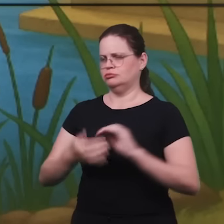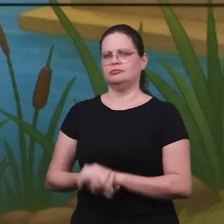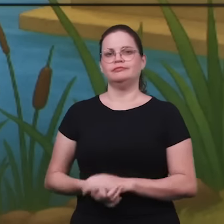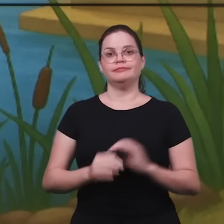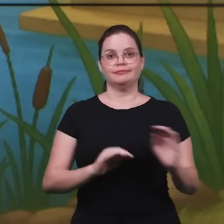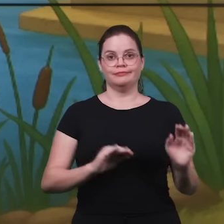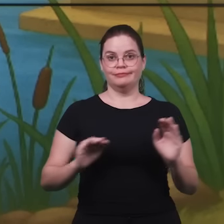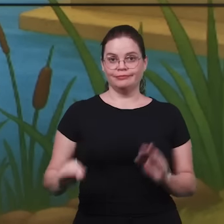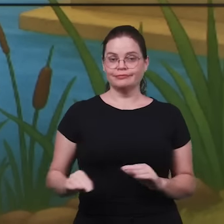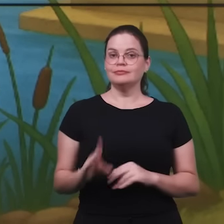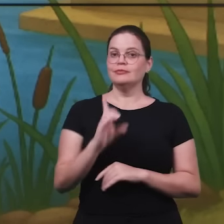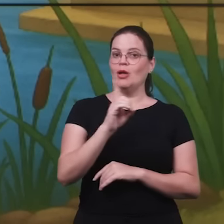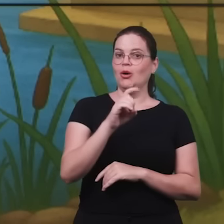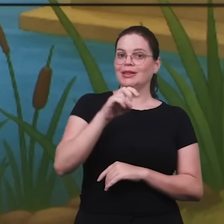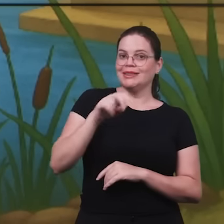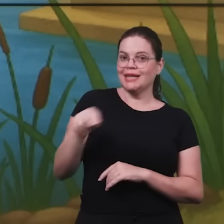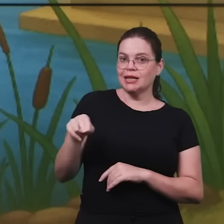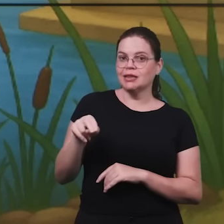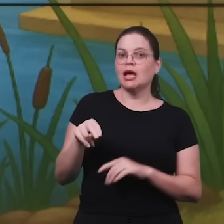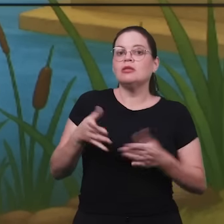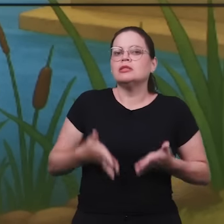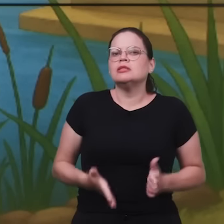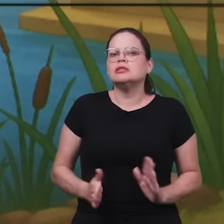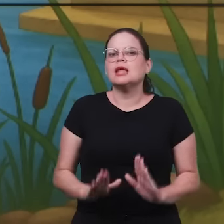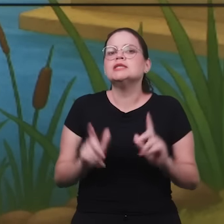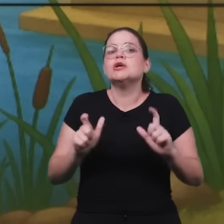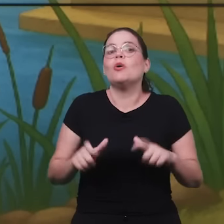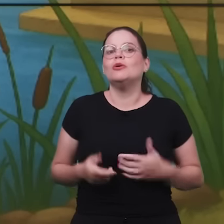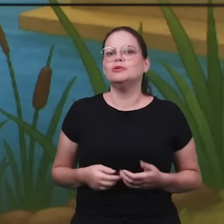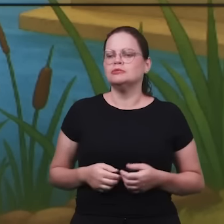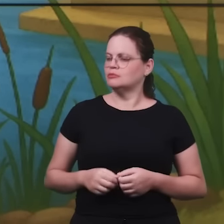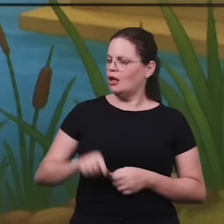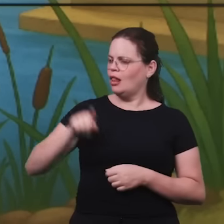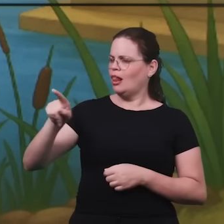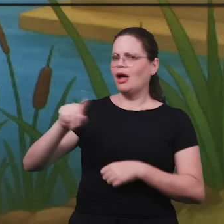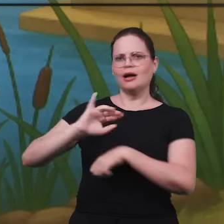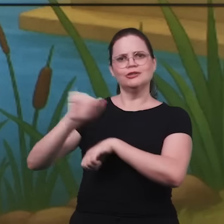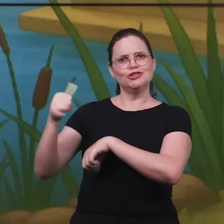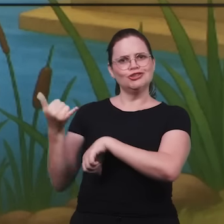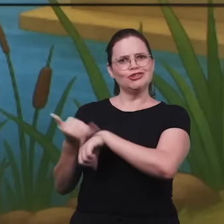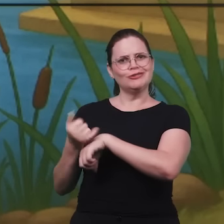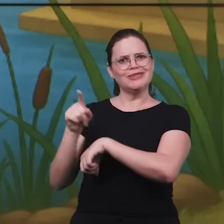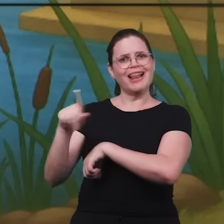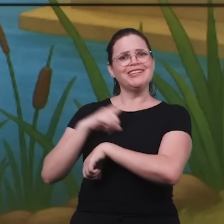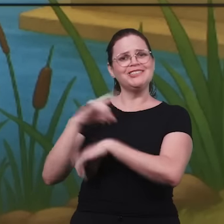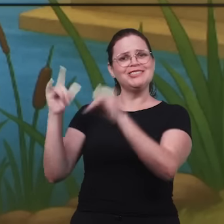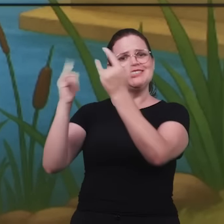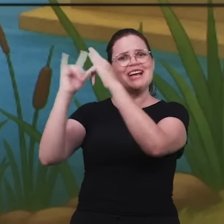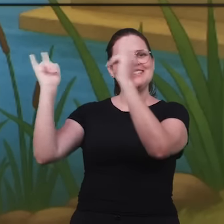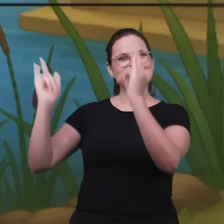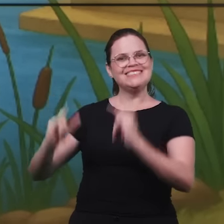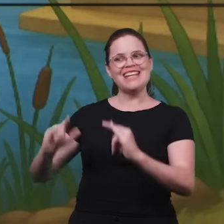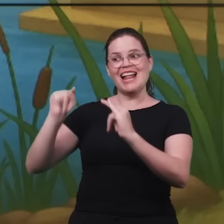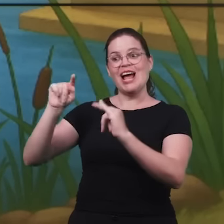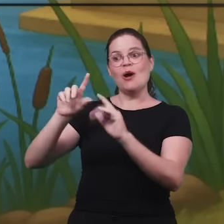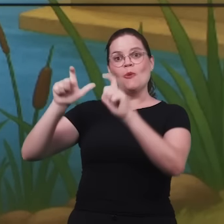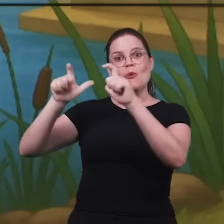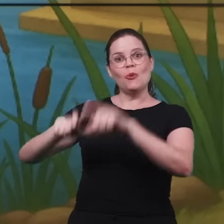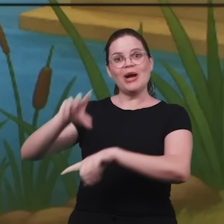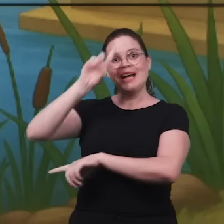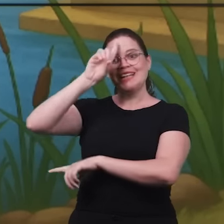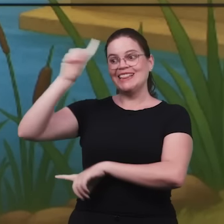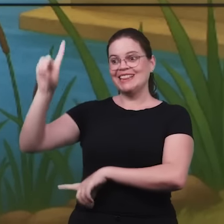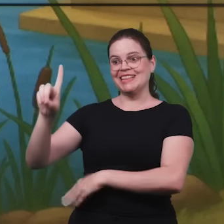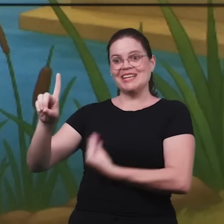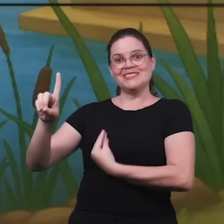onde ficava Jerusalém. E Jerusalém naquela época era onde estava o templo, e por isso era ali que o povo